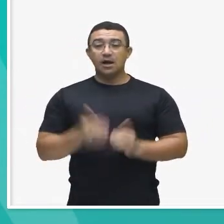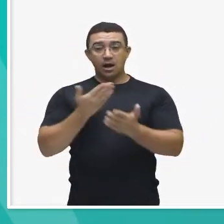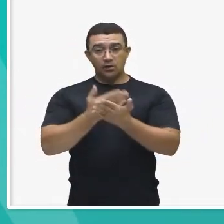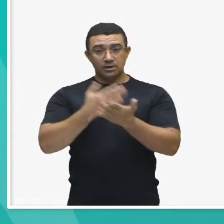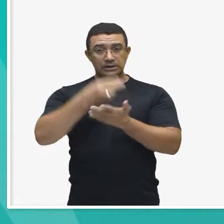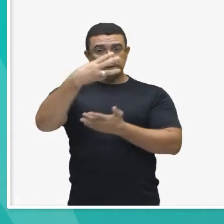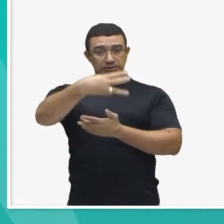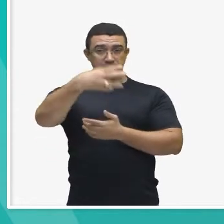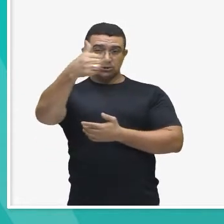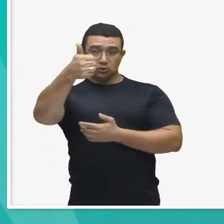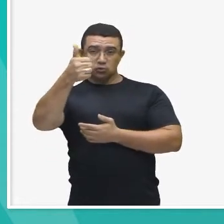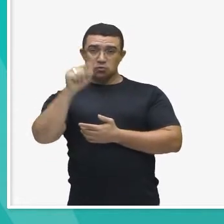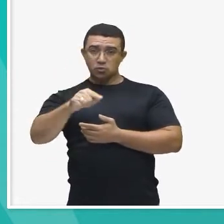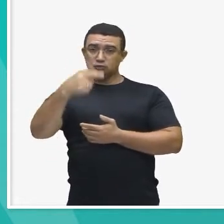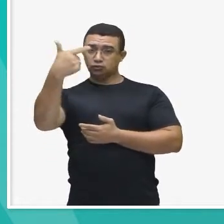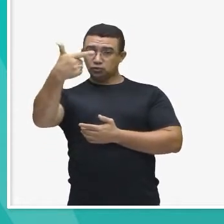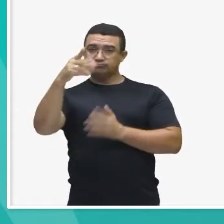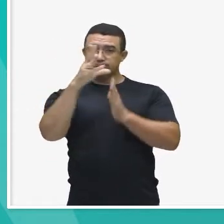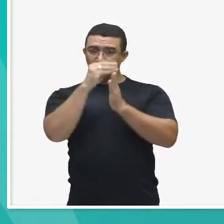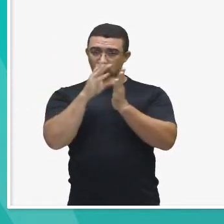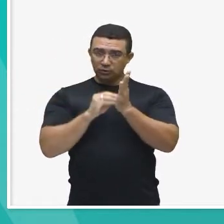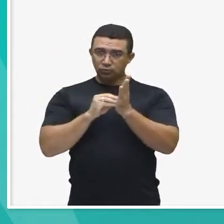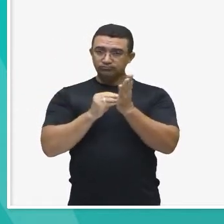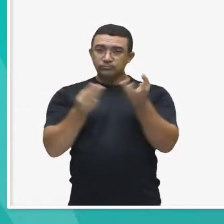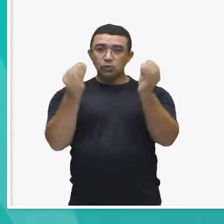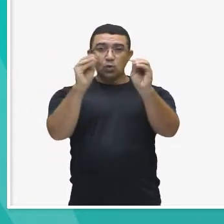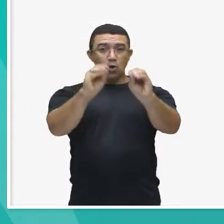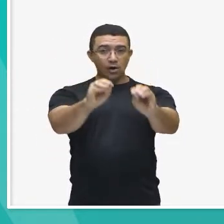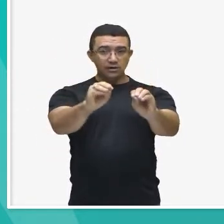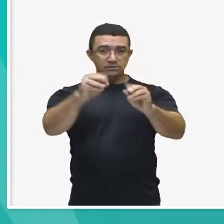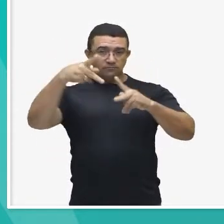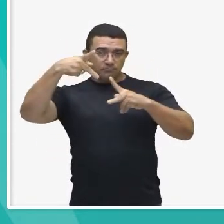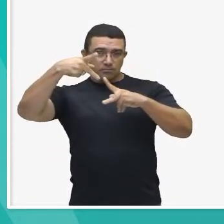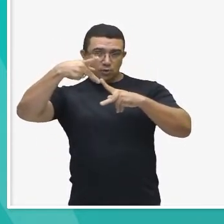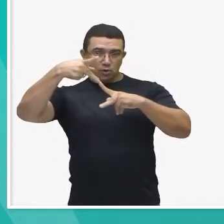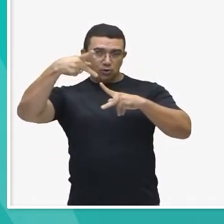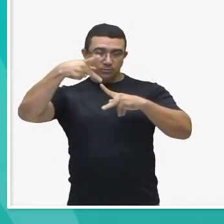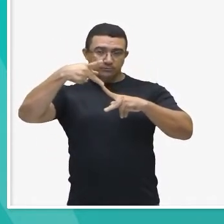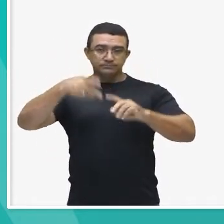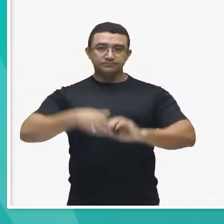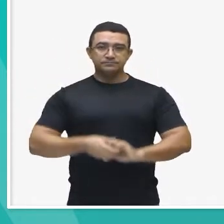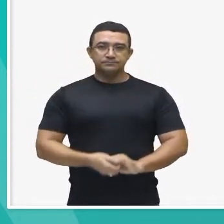Aula 31.2. Conteúdo. Colocação pronominal.